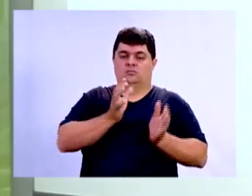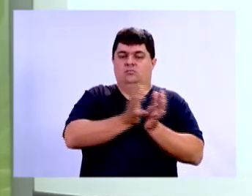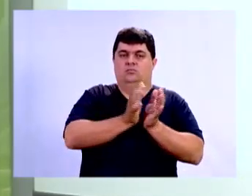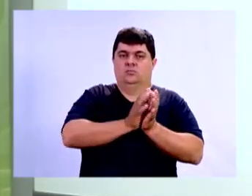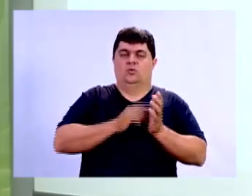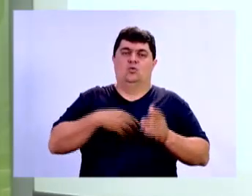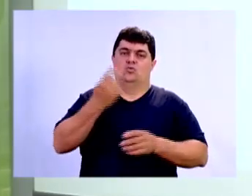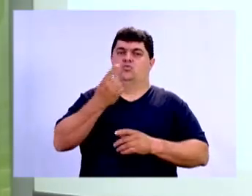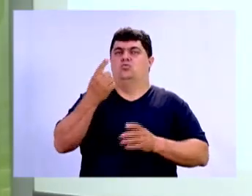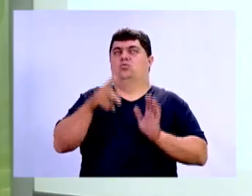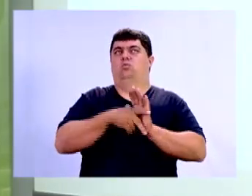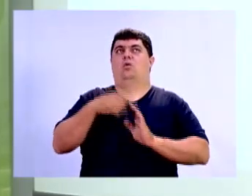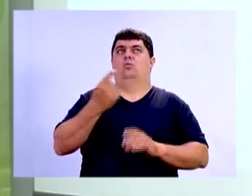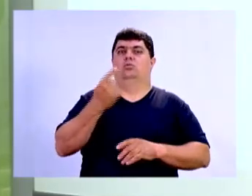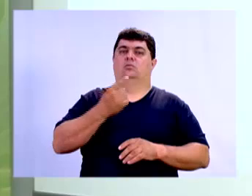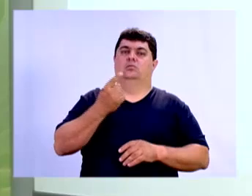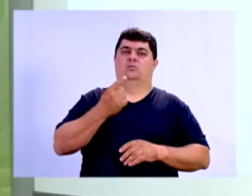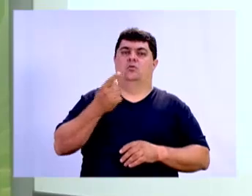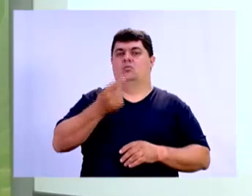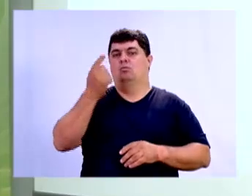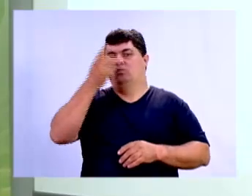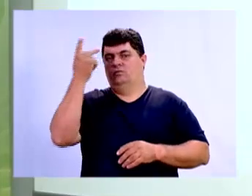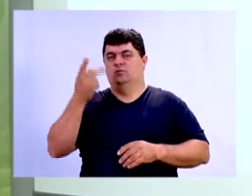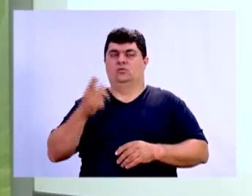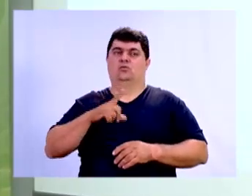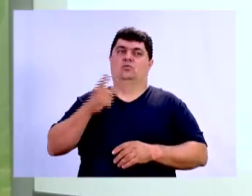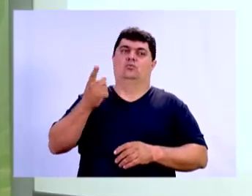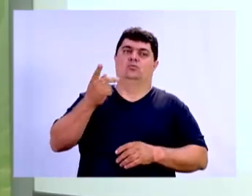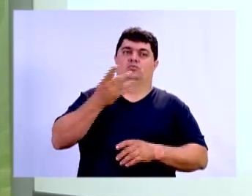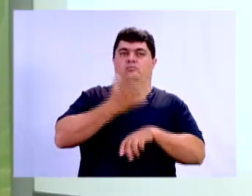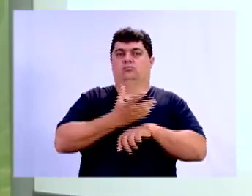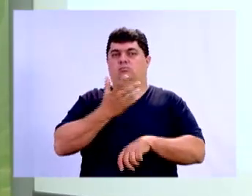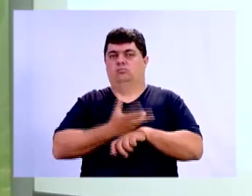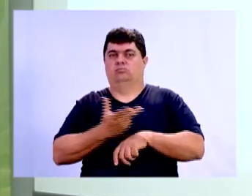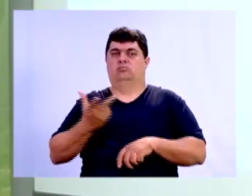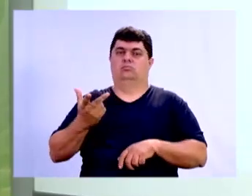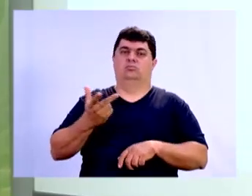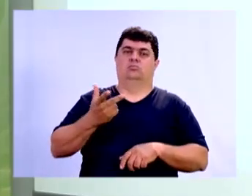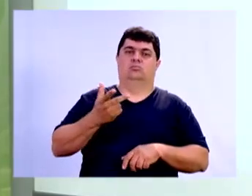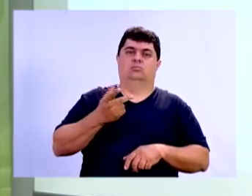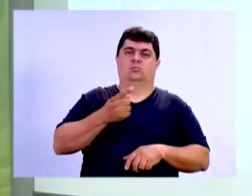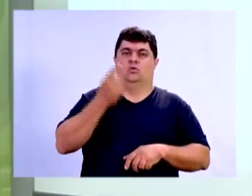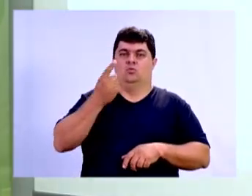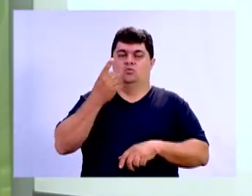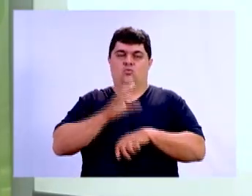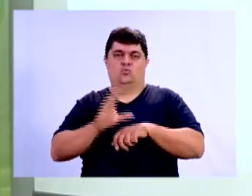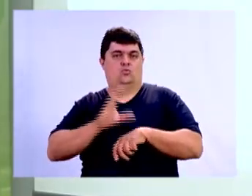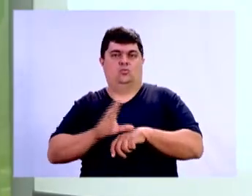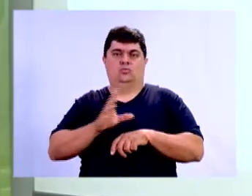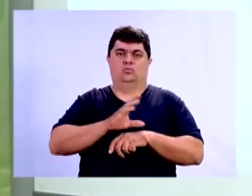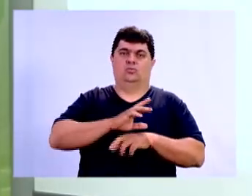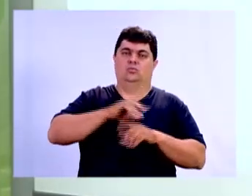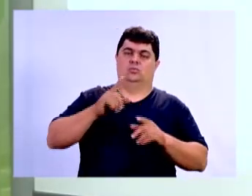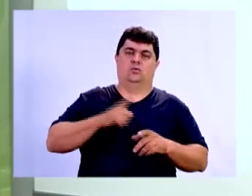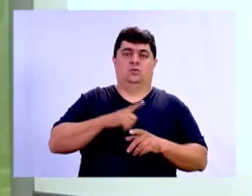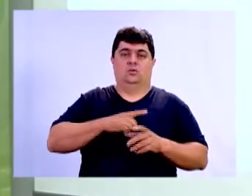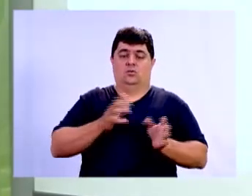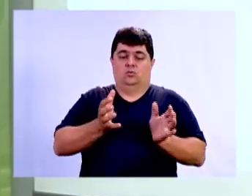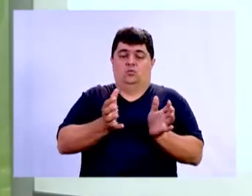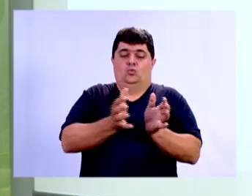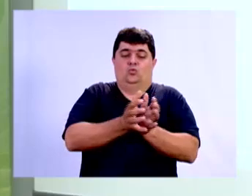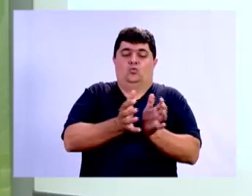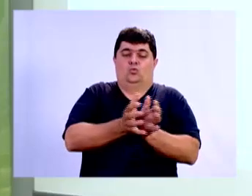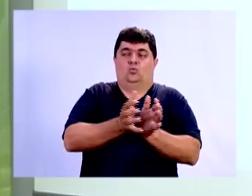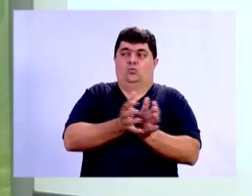um objeto específico, por exemplo, com um professor, com uma disciplina, com o curso, por exemplo, com um produto. Você